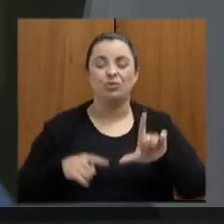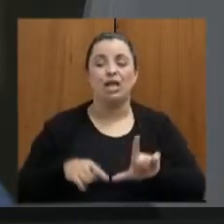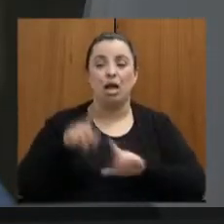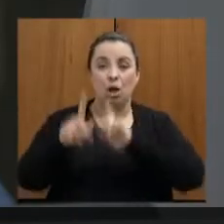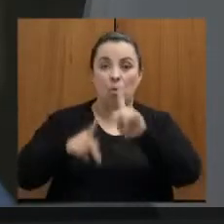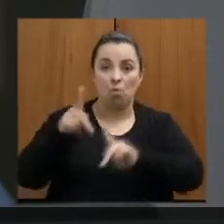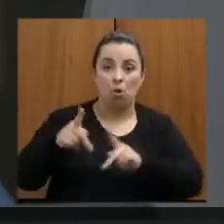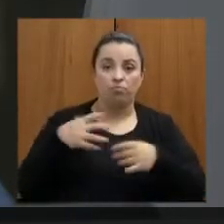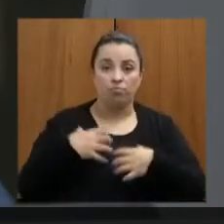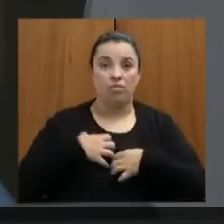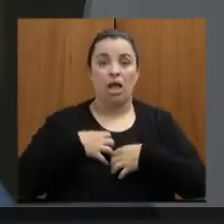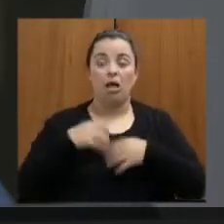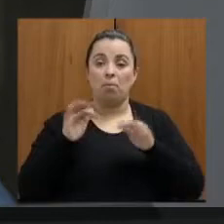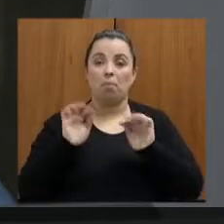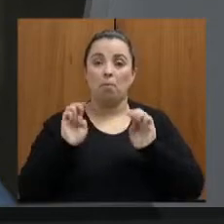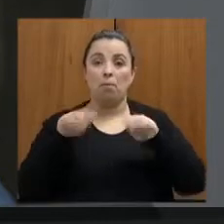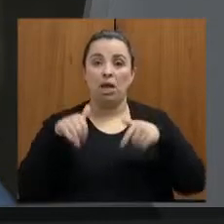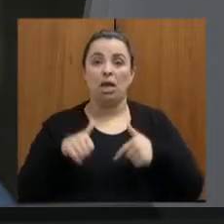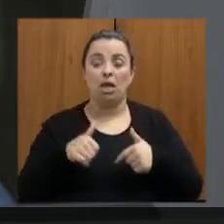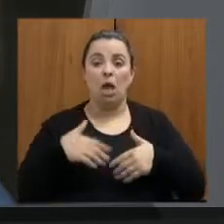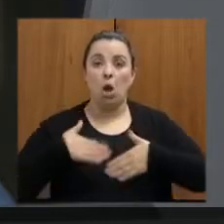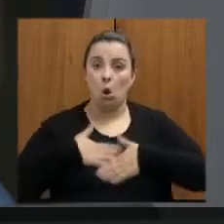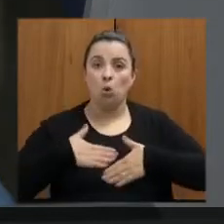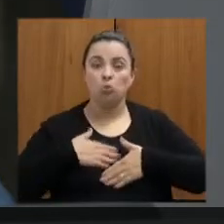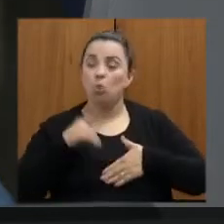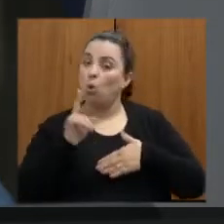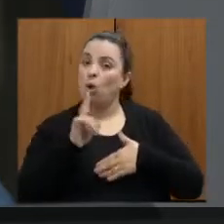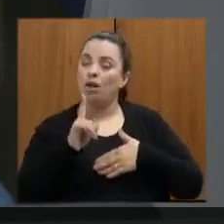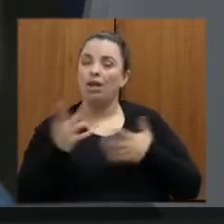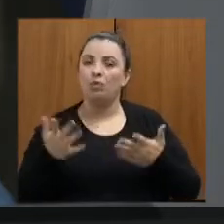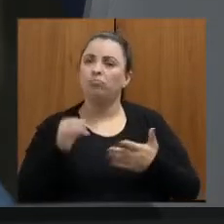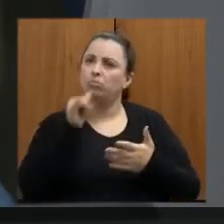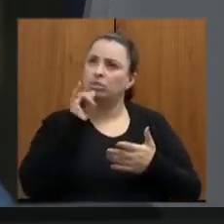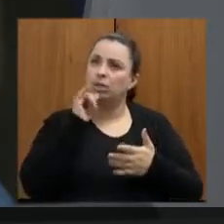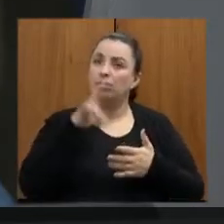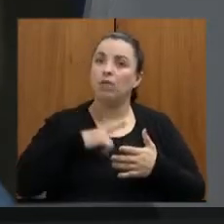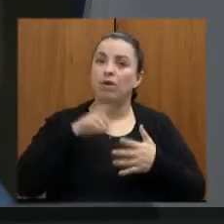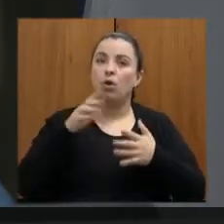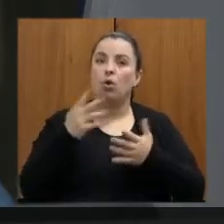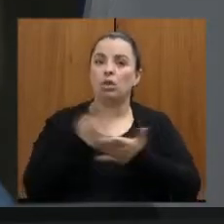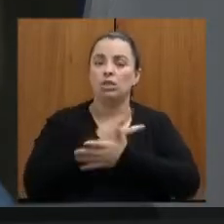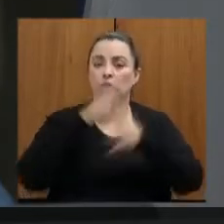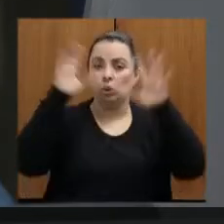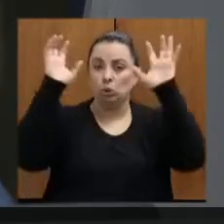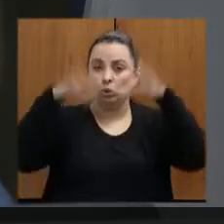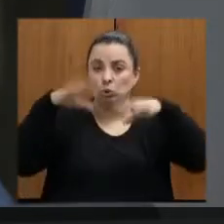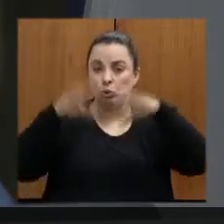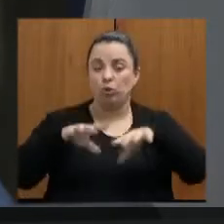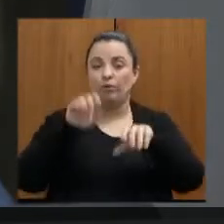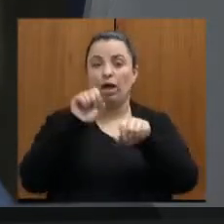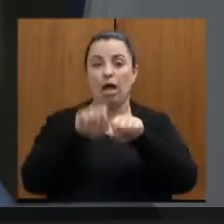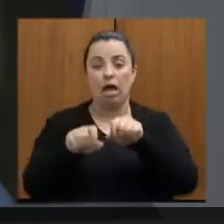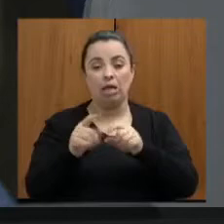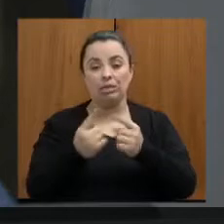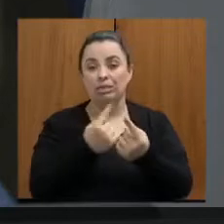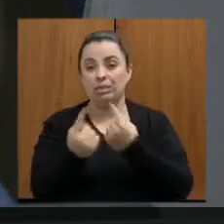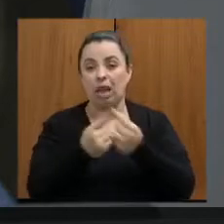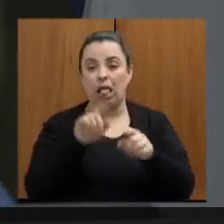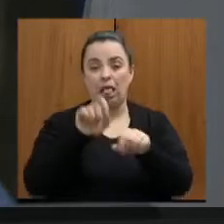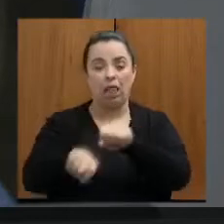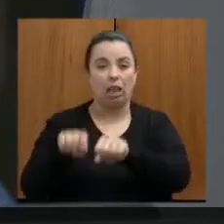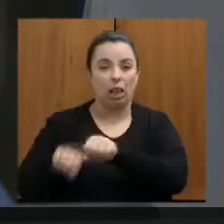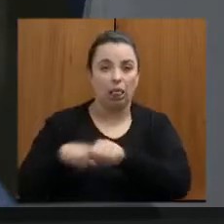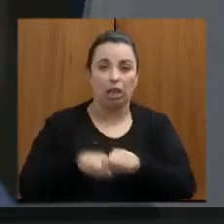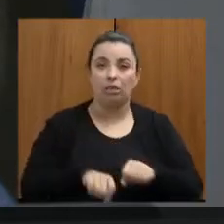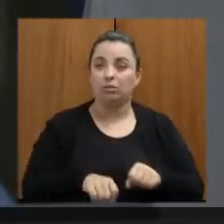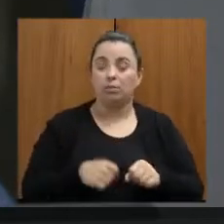as chuvas nas nossas estradas ficaram muito é deteriorado de ficar praticamente intransitáveis tão nível de satisfação